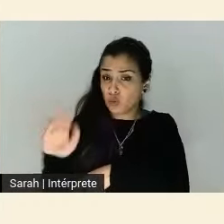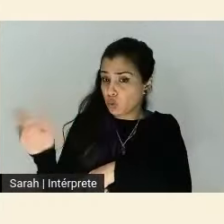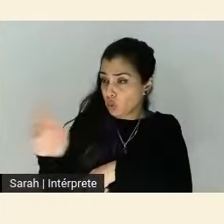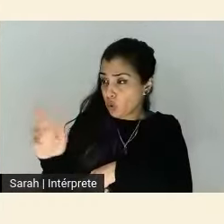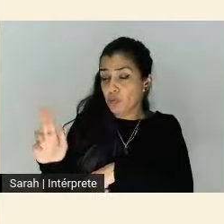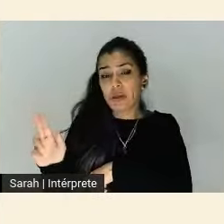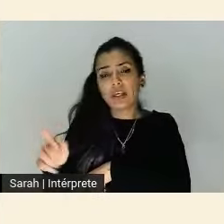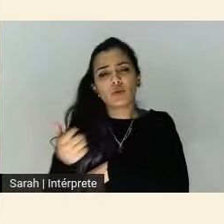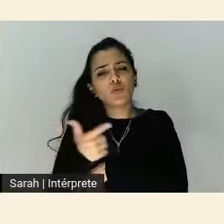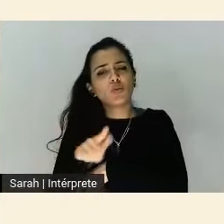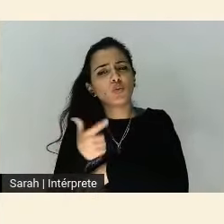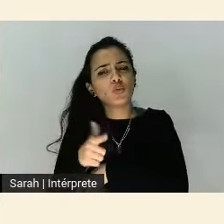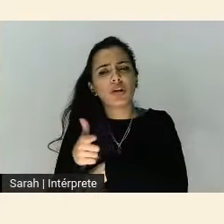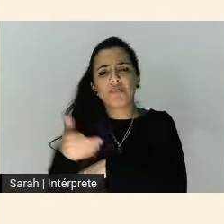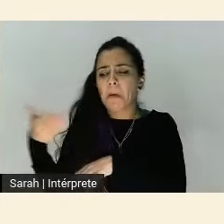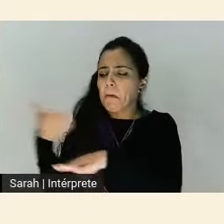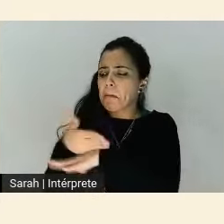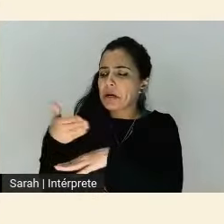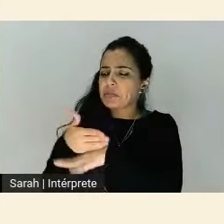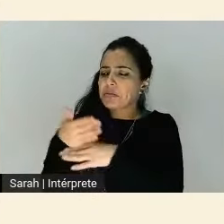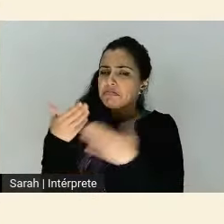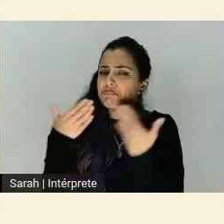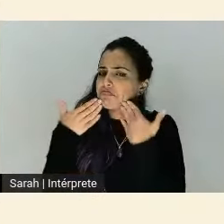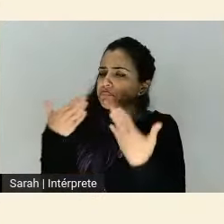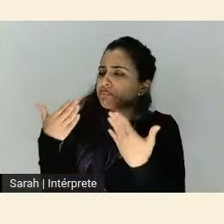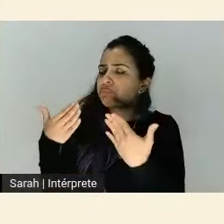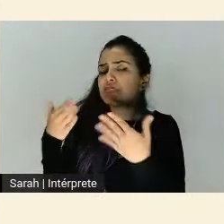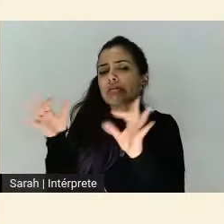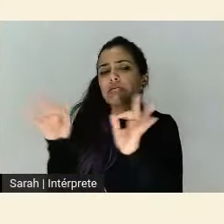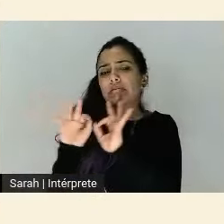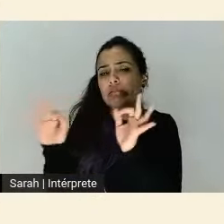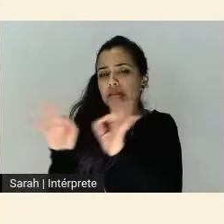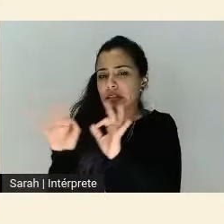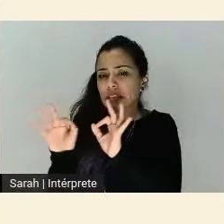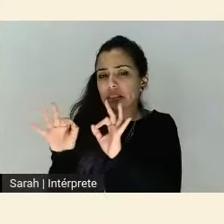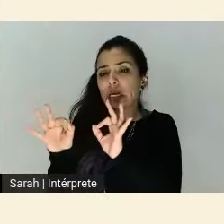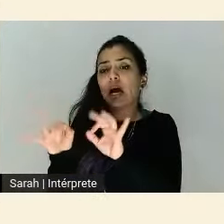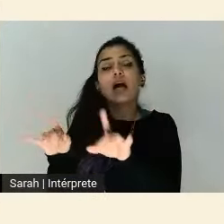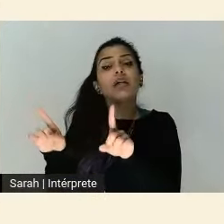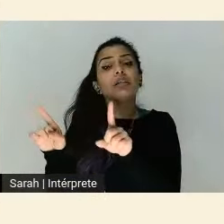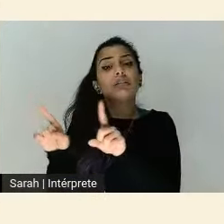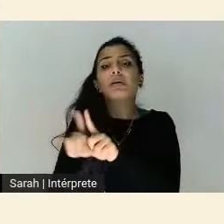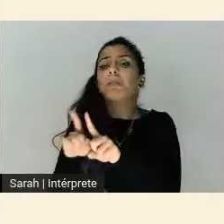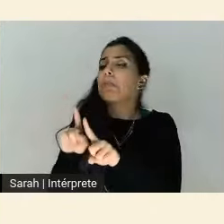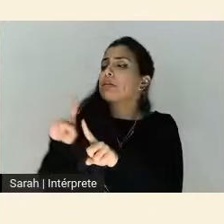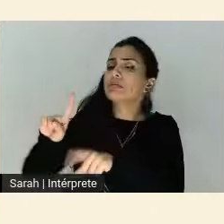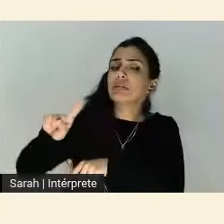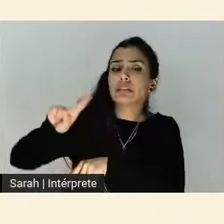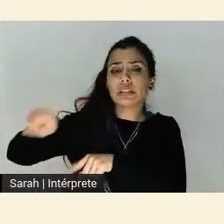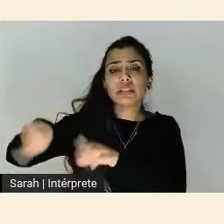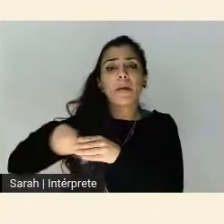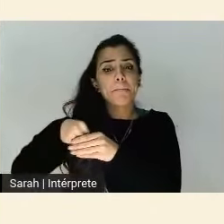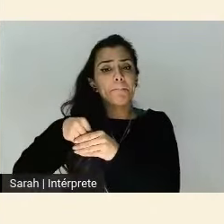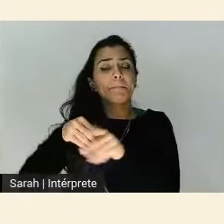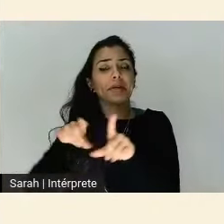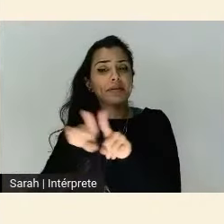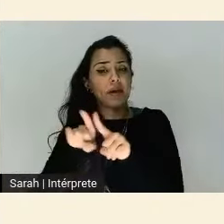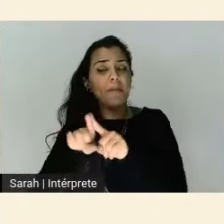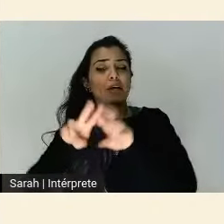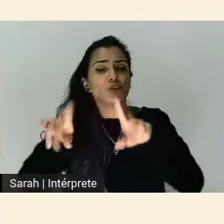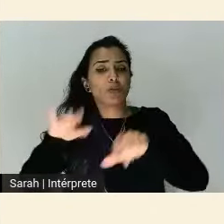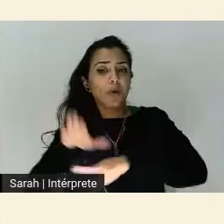tiveram qualquer participação na agitação paulista passaram a figurar entre os fundadores do